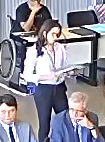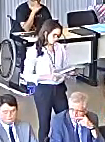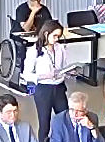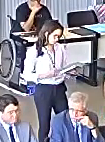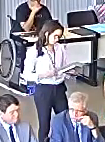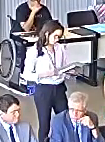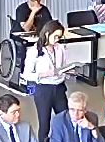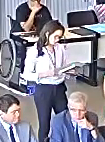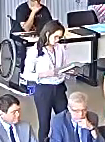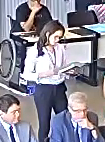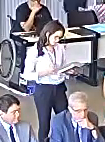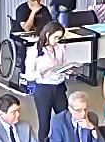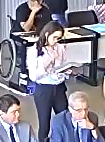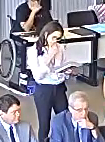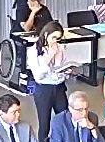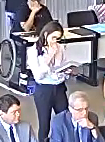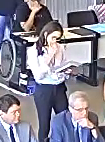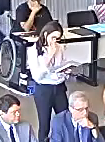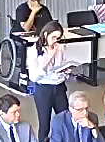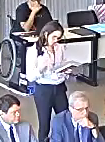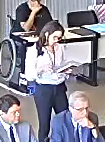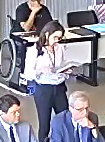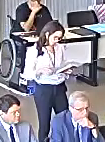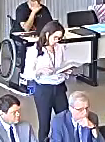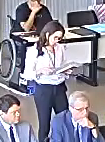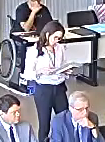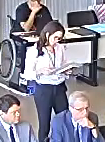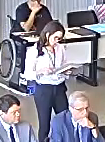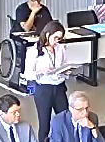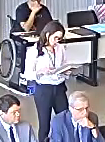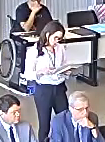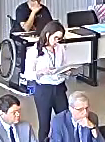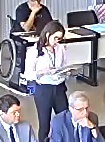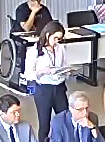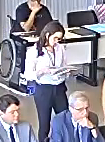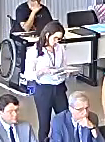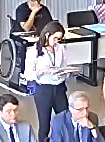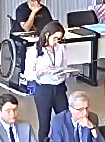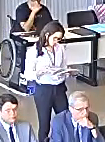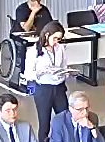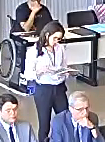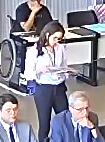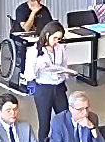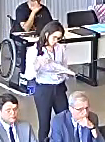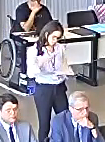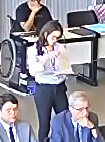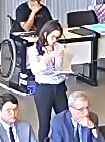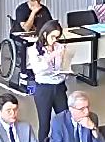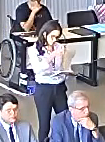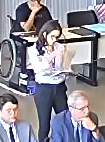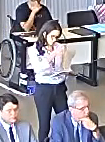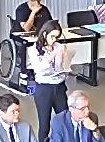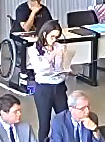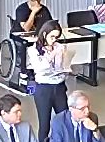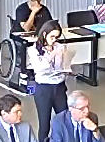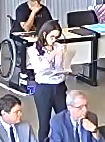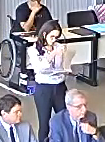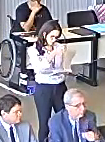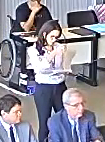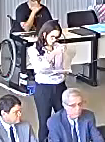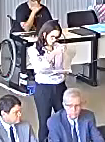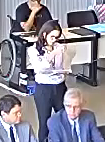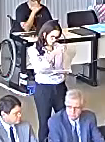do dia que comp recebimento de discussão e votação de proposição da comissão tem alguma indago aos novos pais tem alguma matéria a ser tratado algum